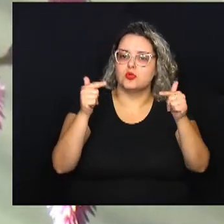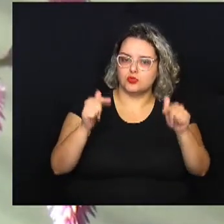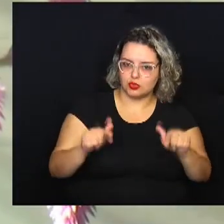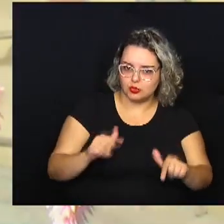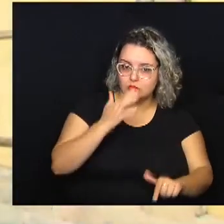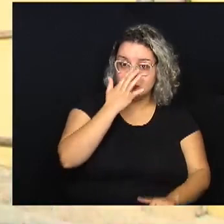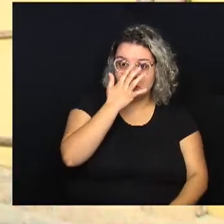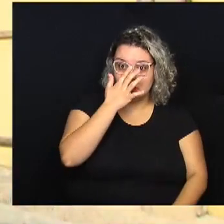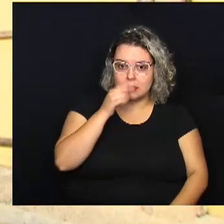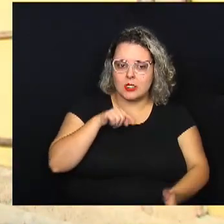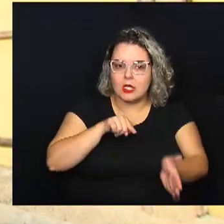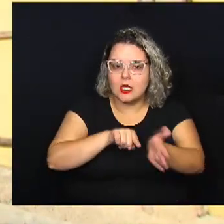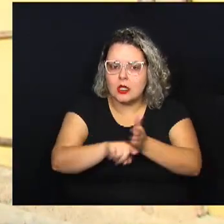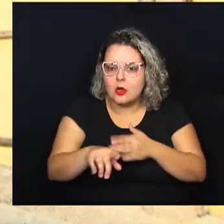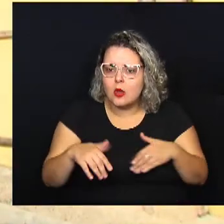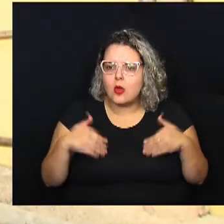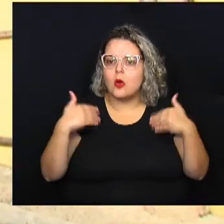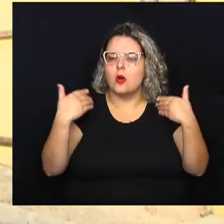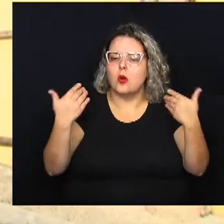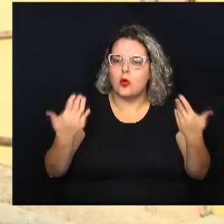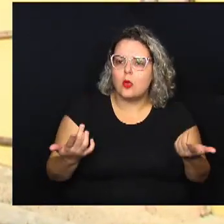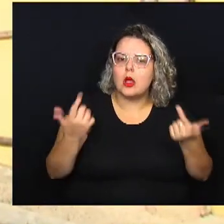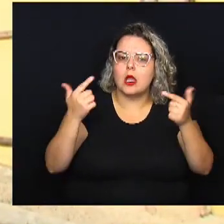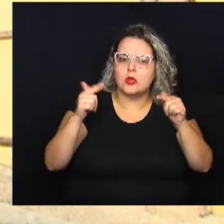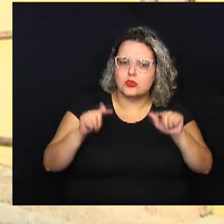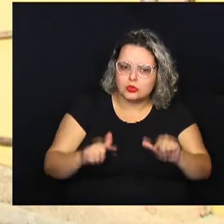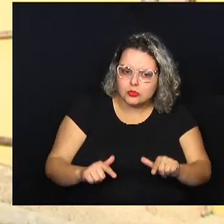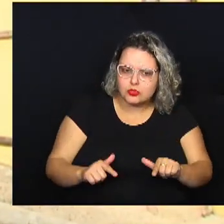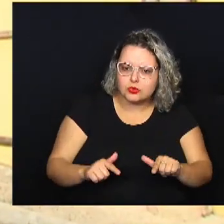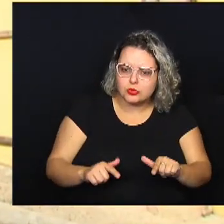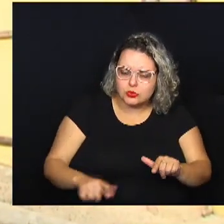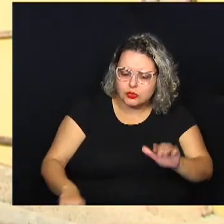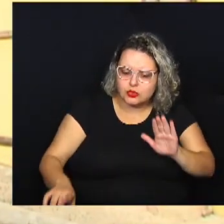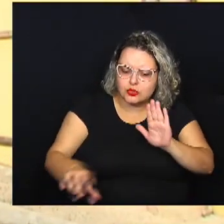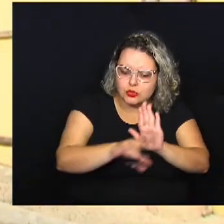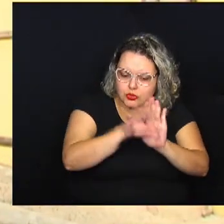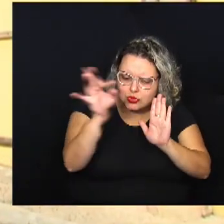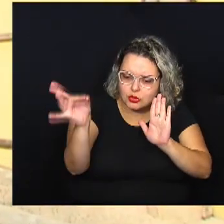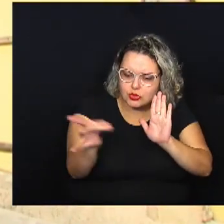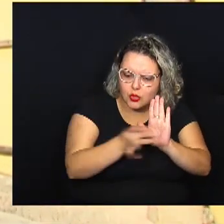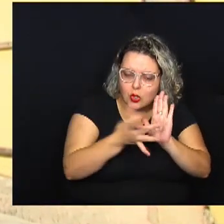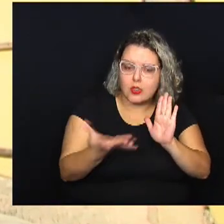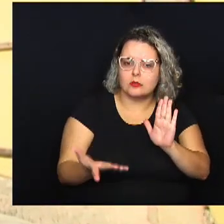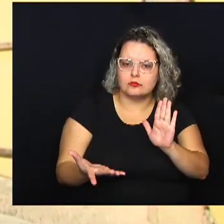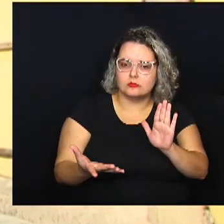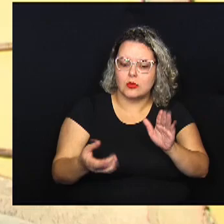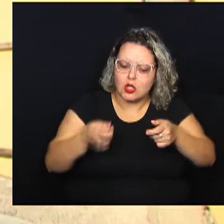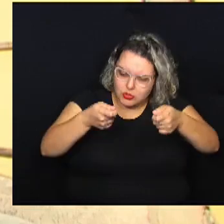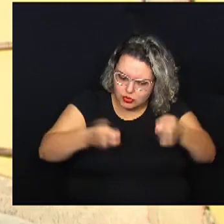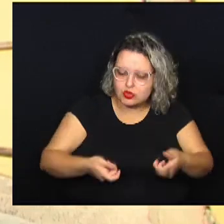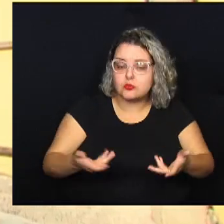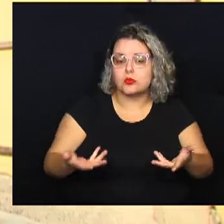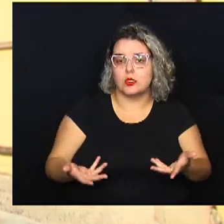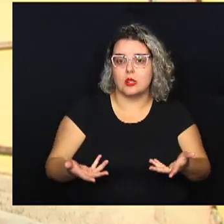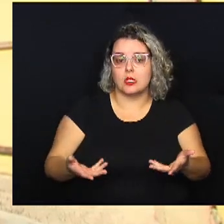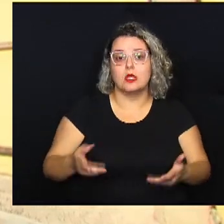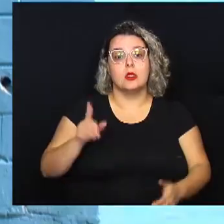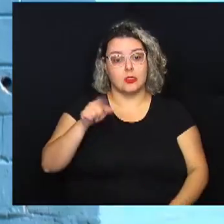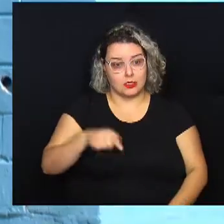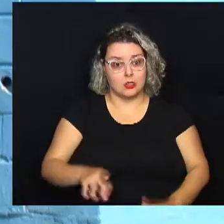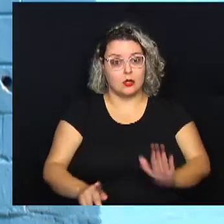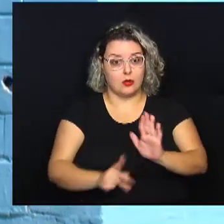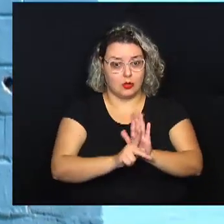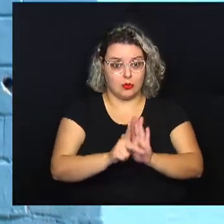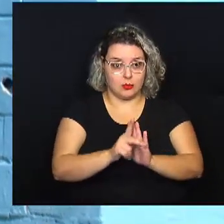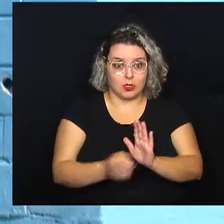e questionar quais são os lugares de sua legitimação e de sua consagração. Então, o projeto ele